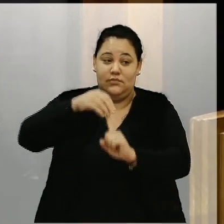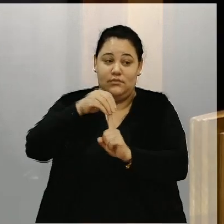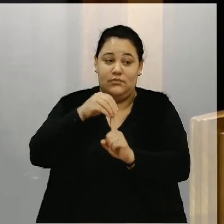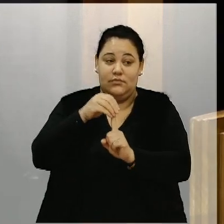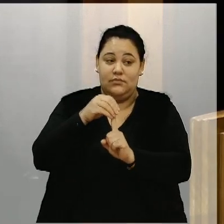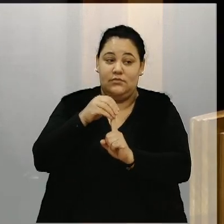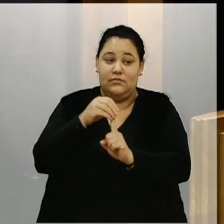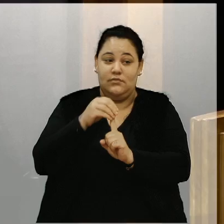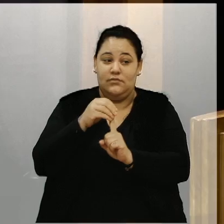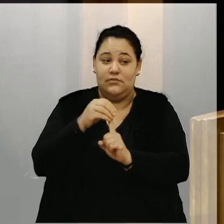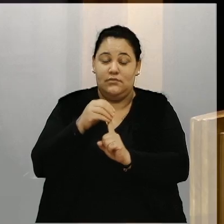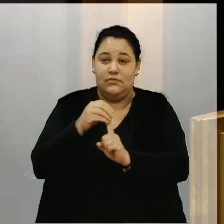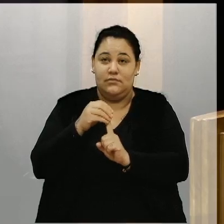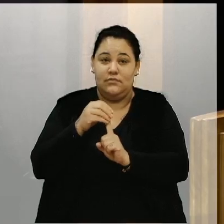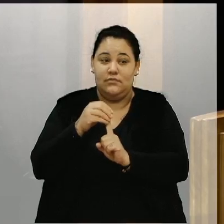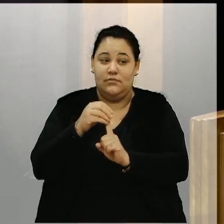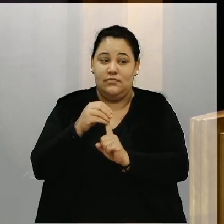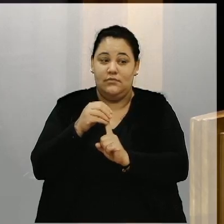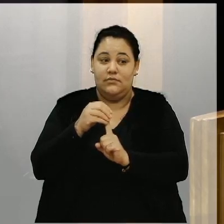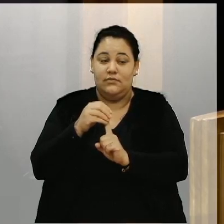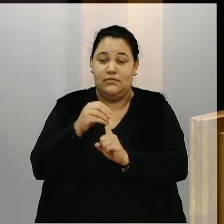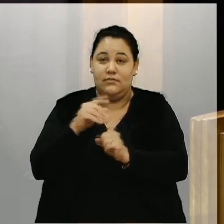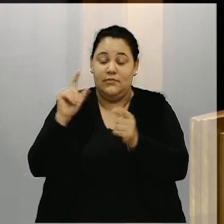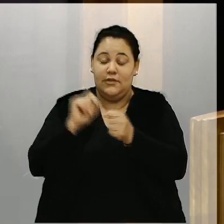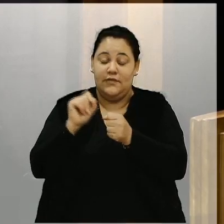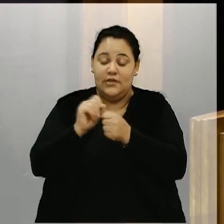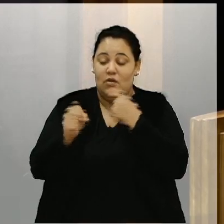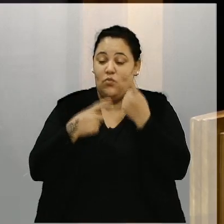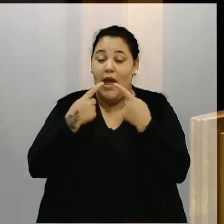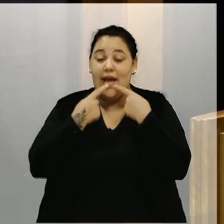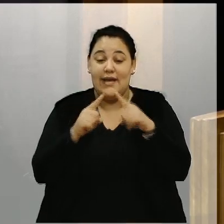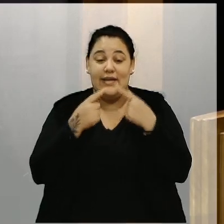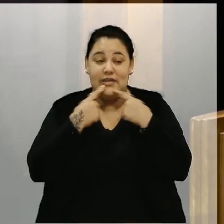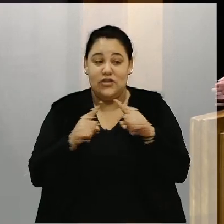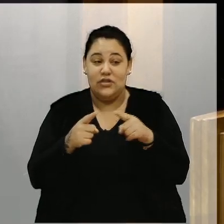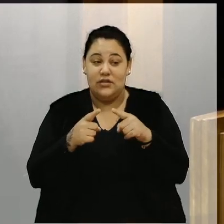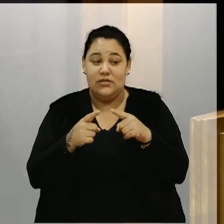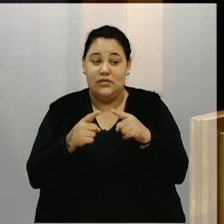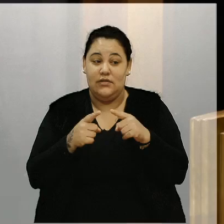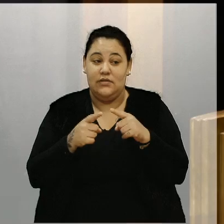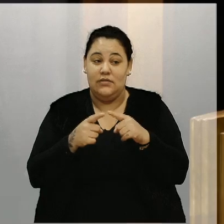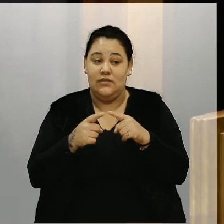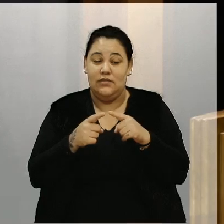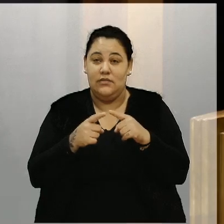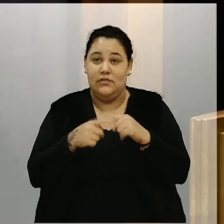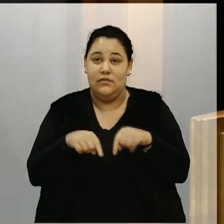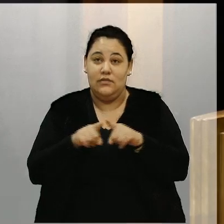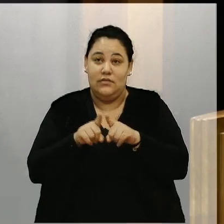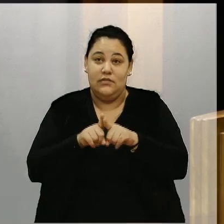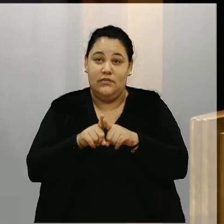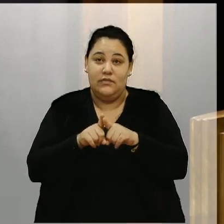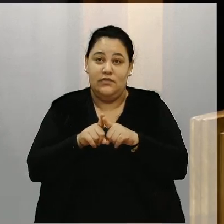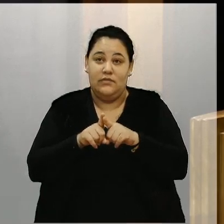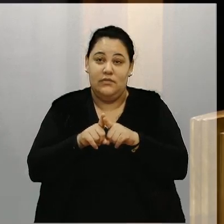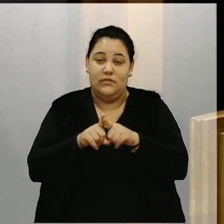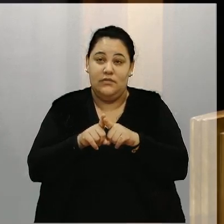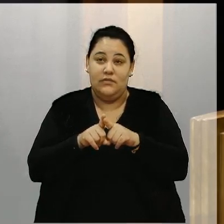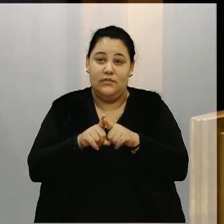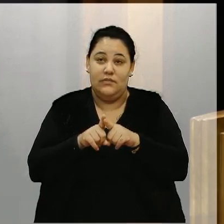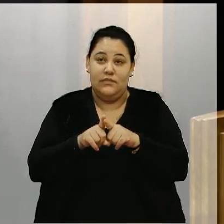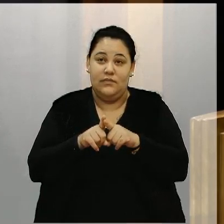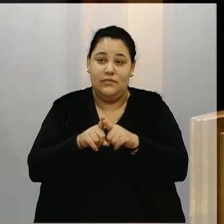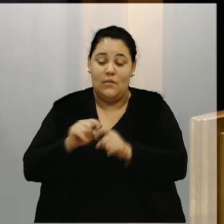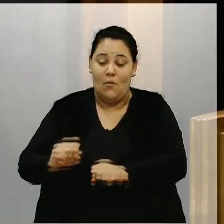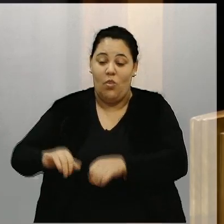servidor para vir fazer uma crítica sobre uma fiscalização que eu fiz lá no transbordo do